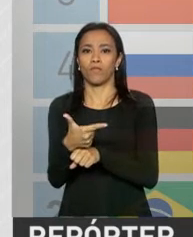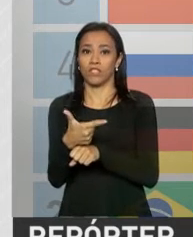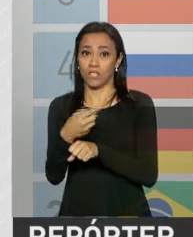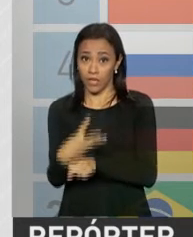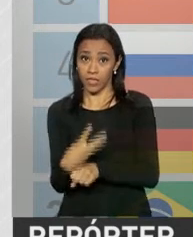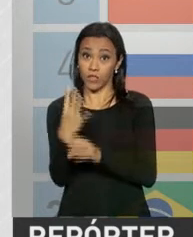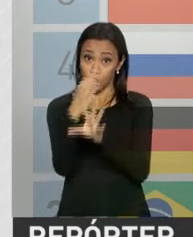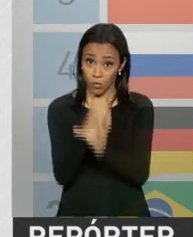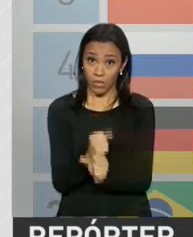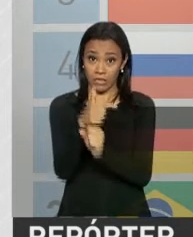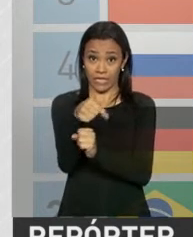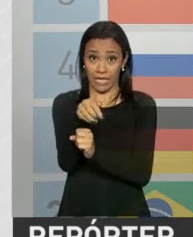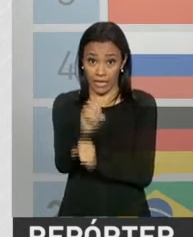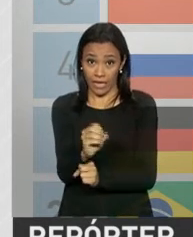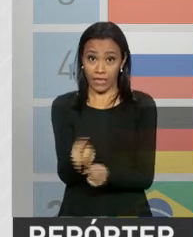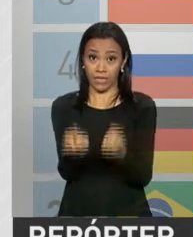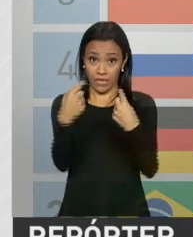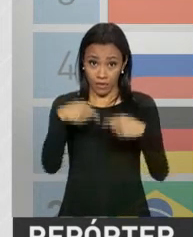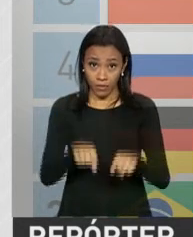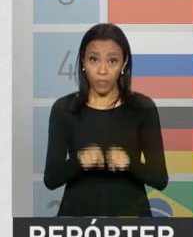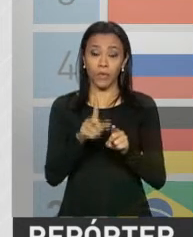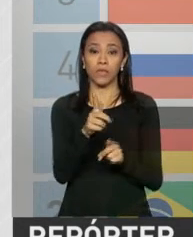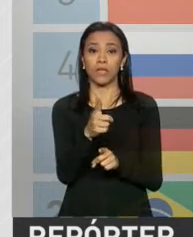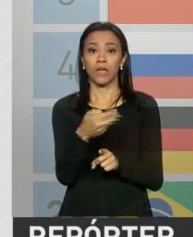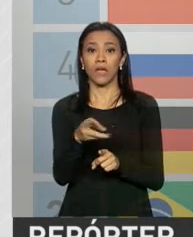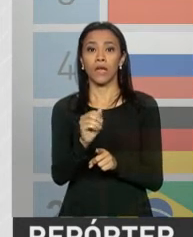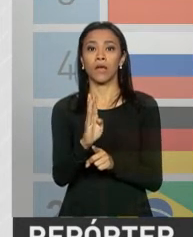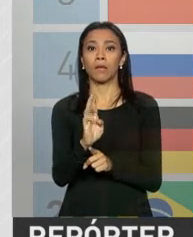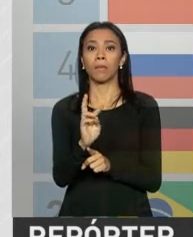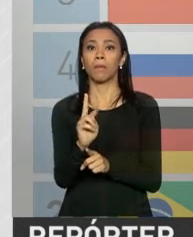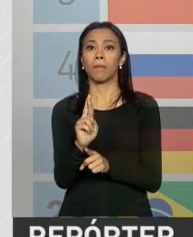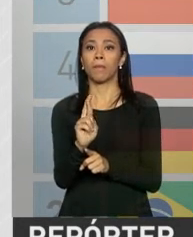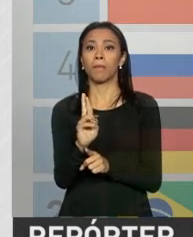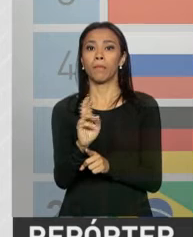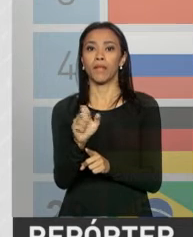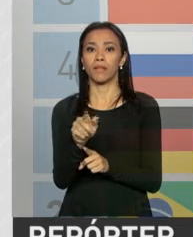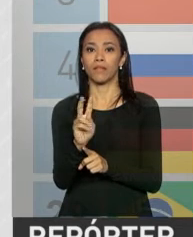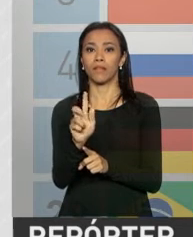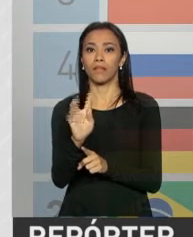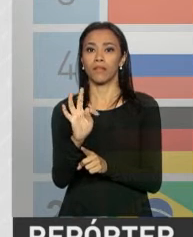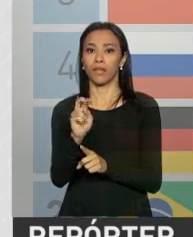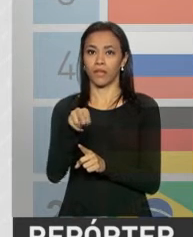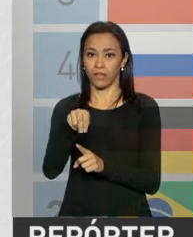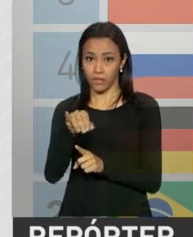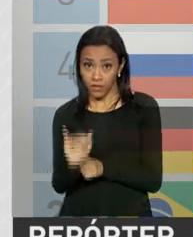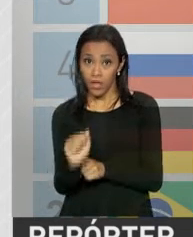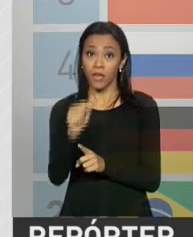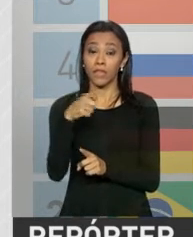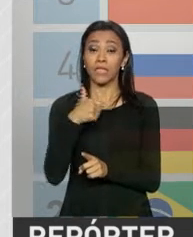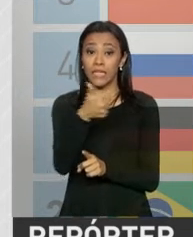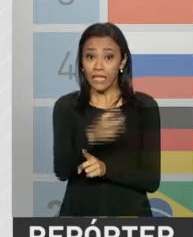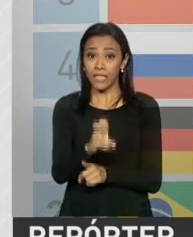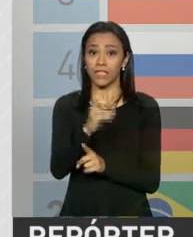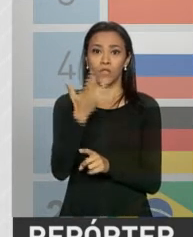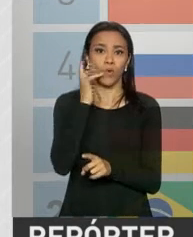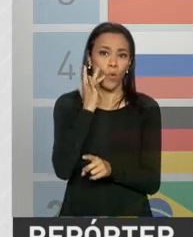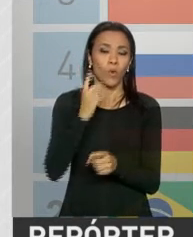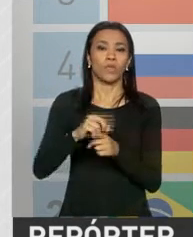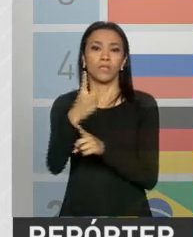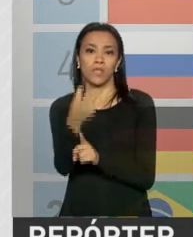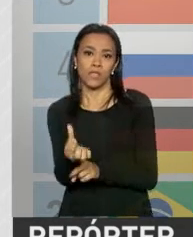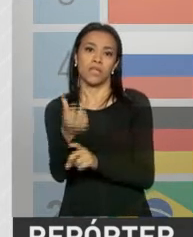70 medalhas em seguida está a grã bretanha que tem 15 medalhas de ouro 16 de prata